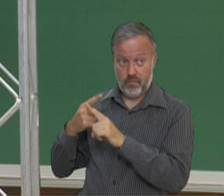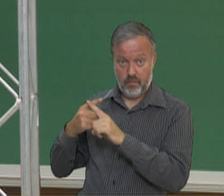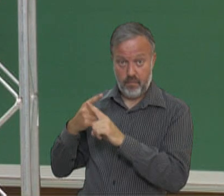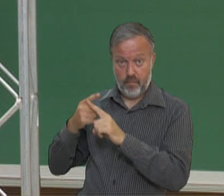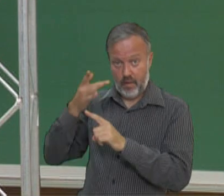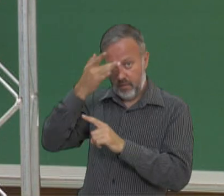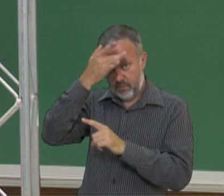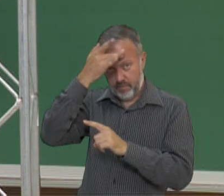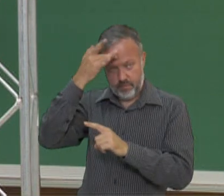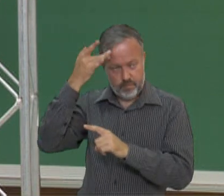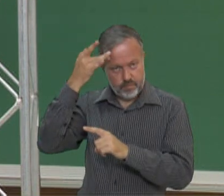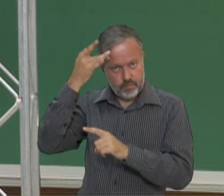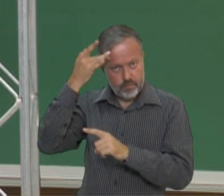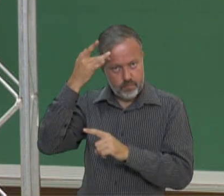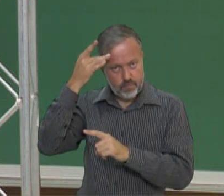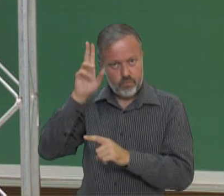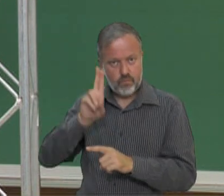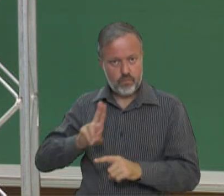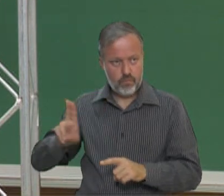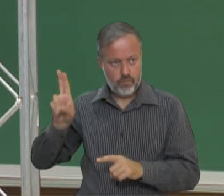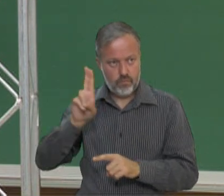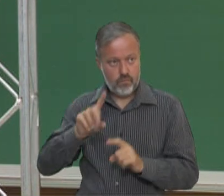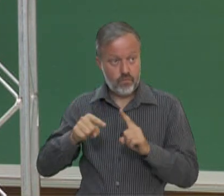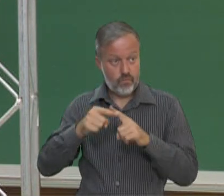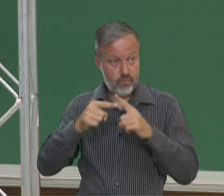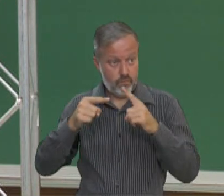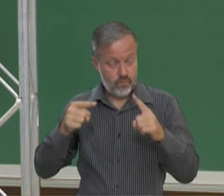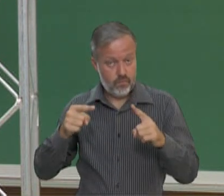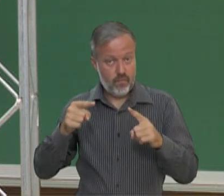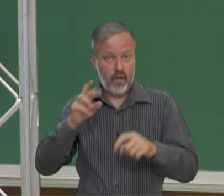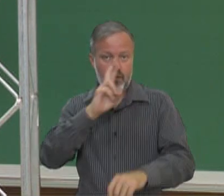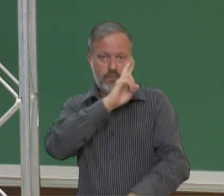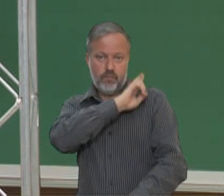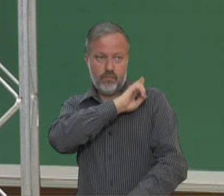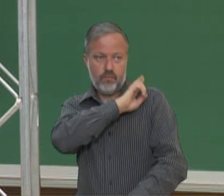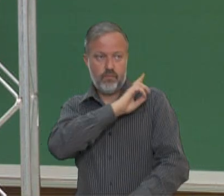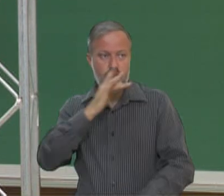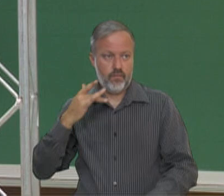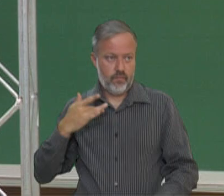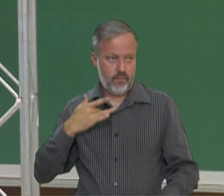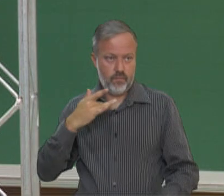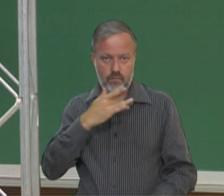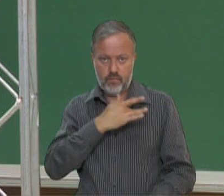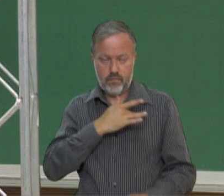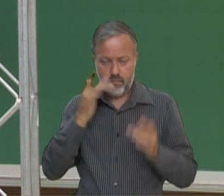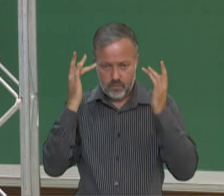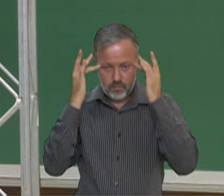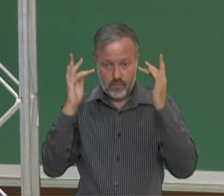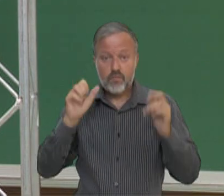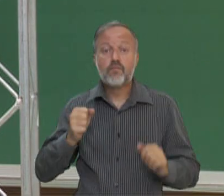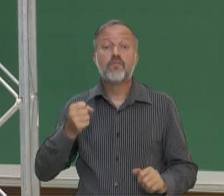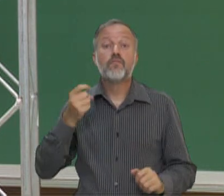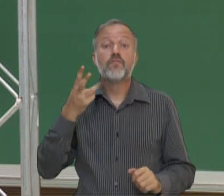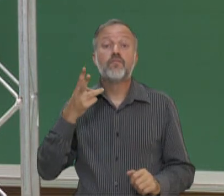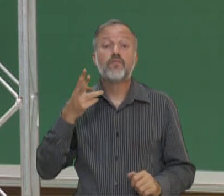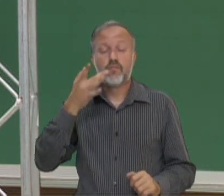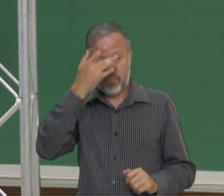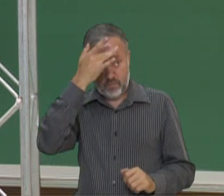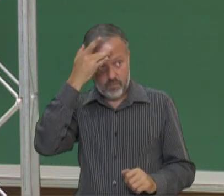empezar, el Ministerio de Sanidad no sabe cuántas de las mascarillas, del lote